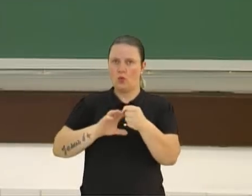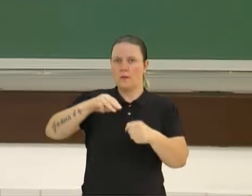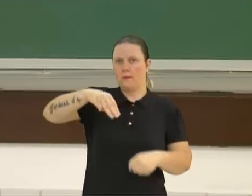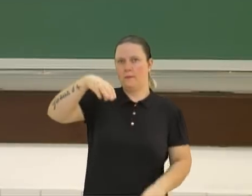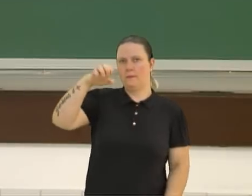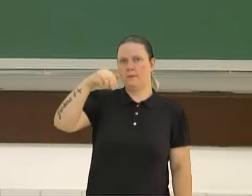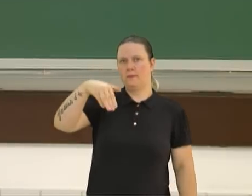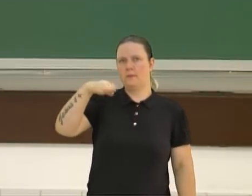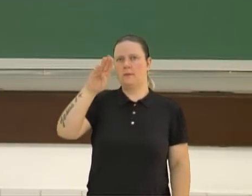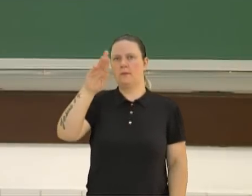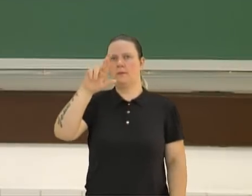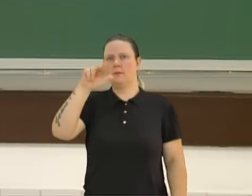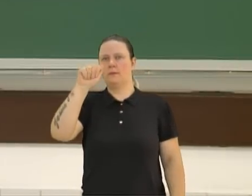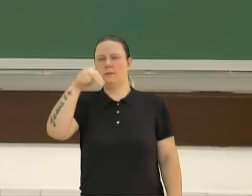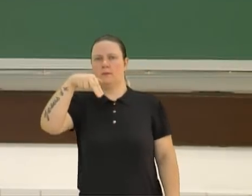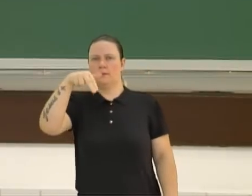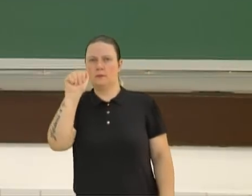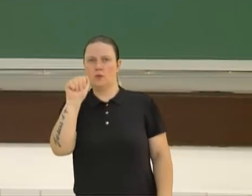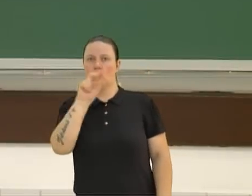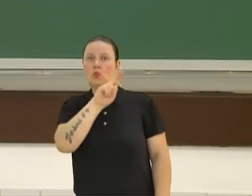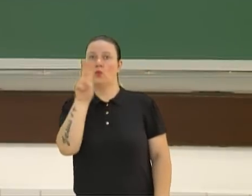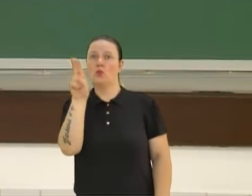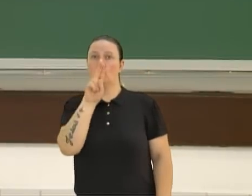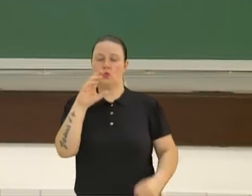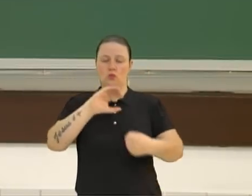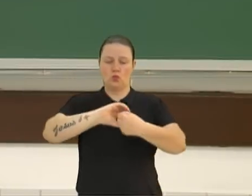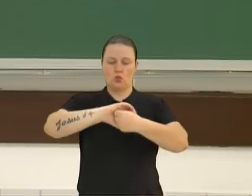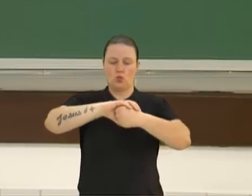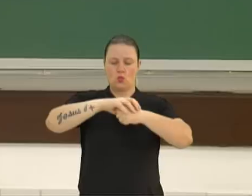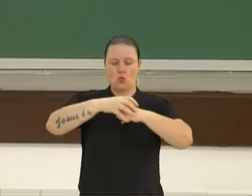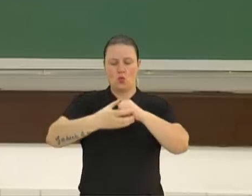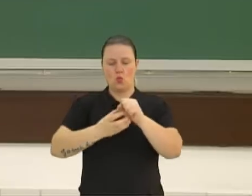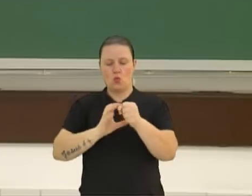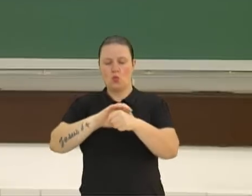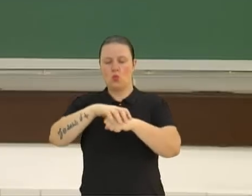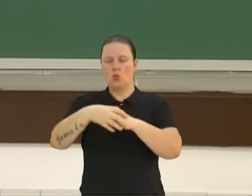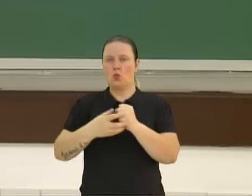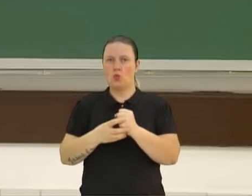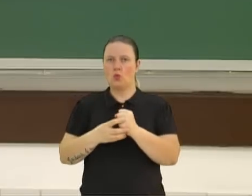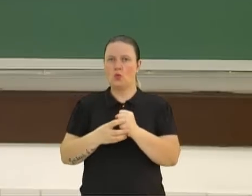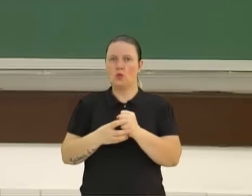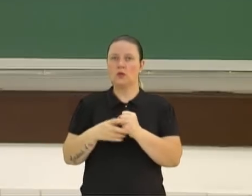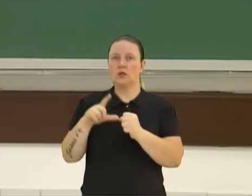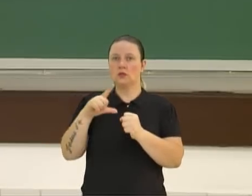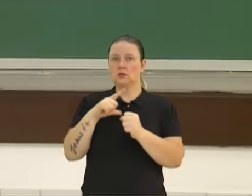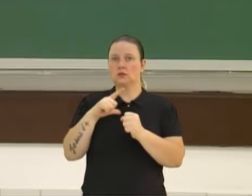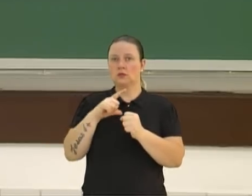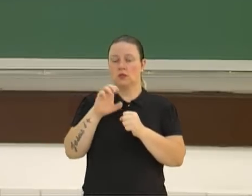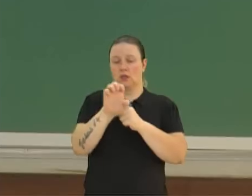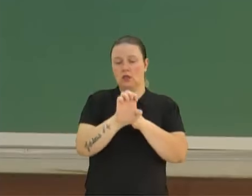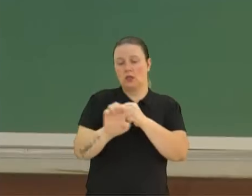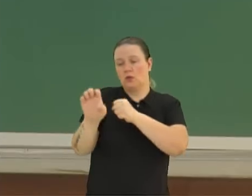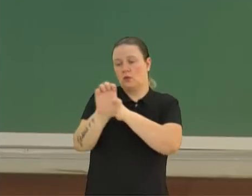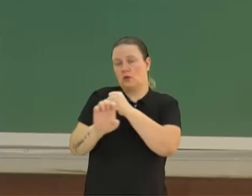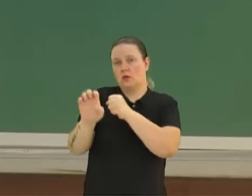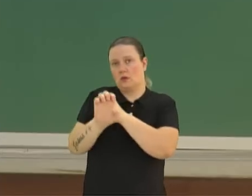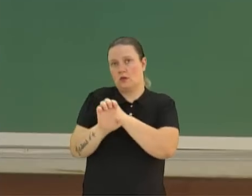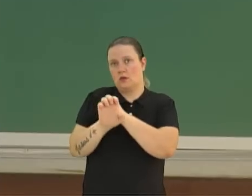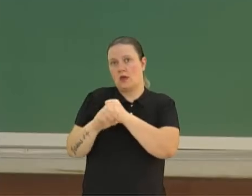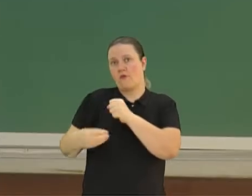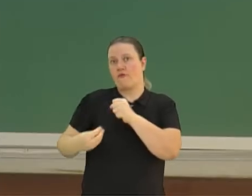eucariótica? É aquela célula cujo material genético está protegido por uma membrana.